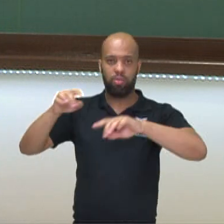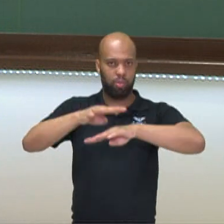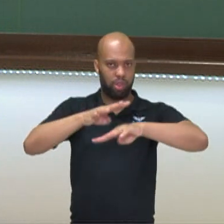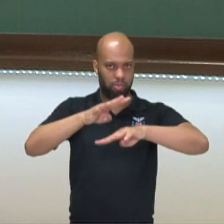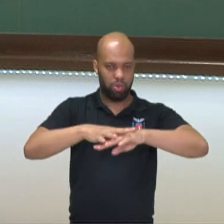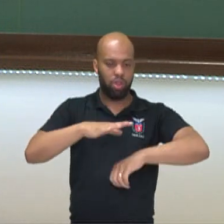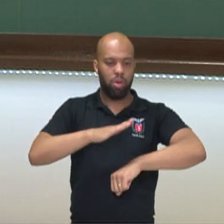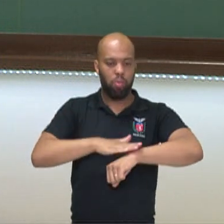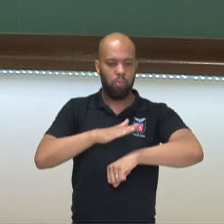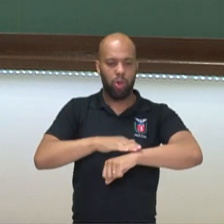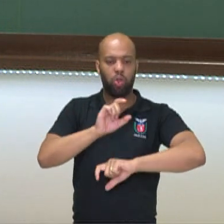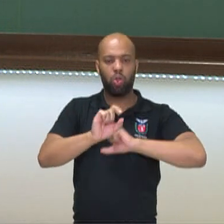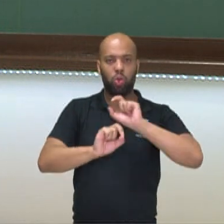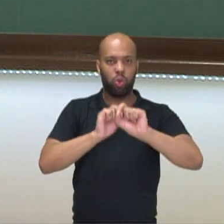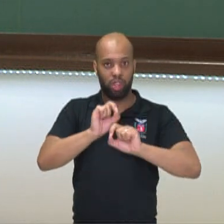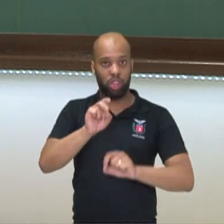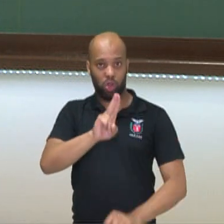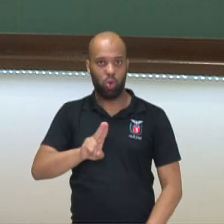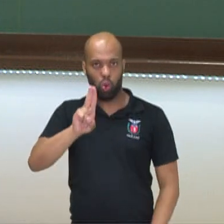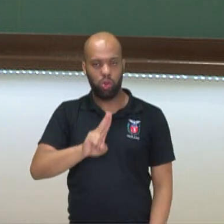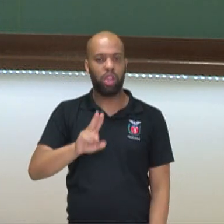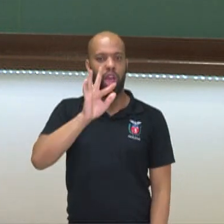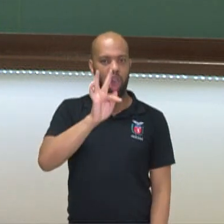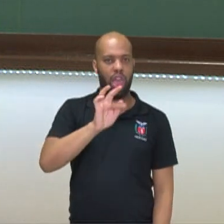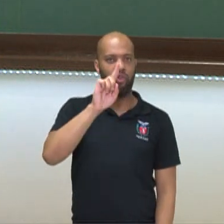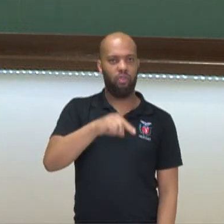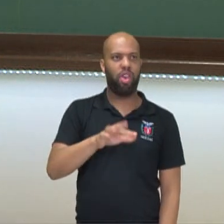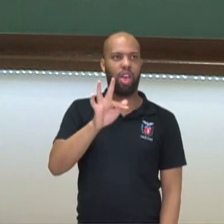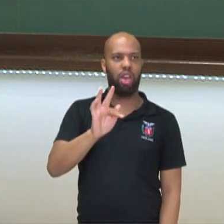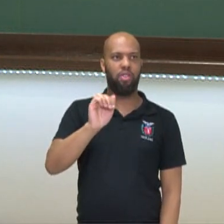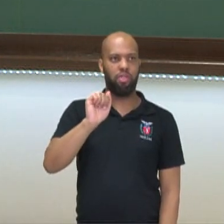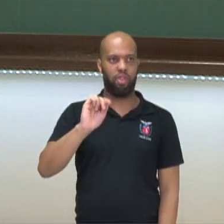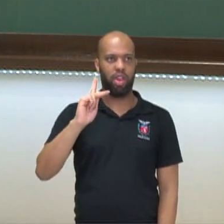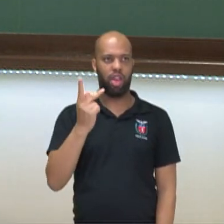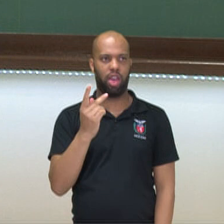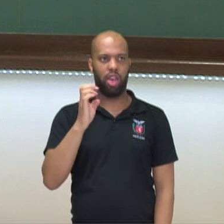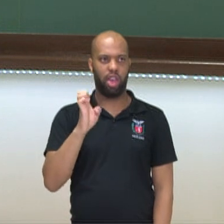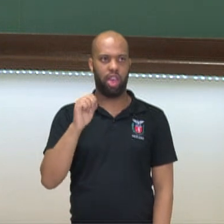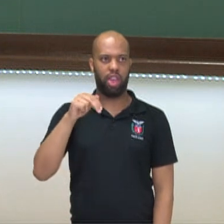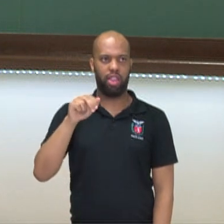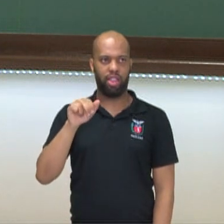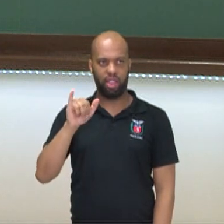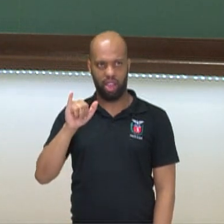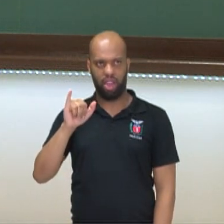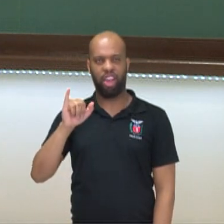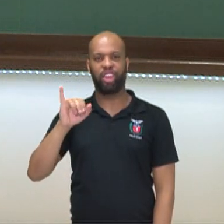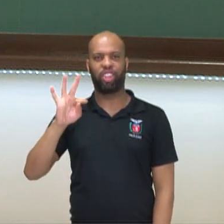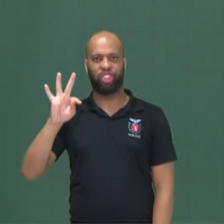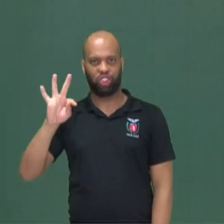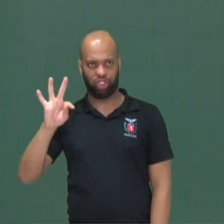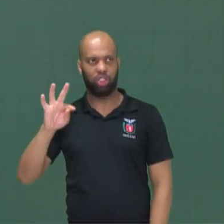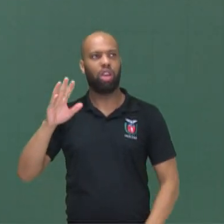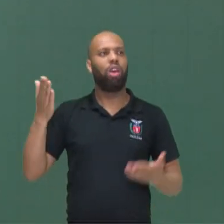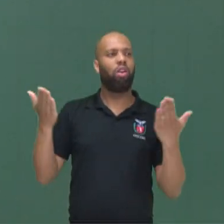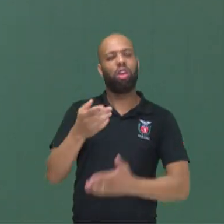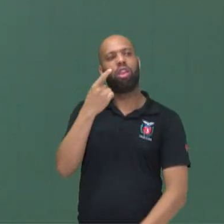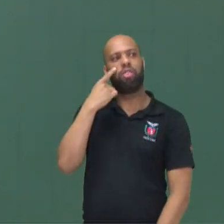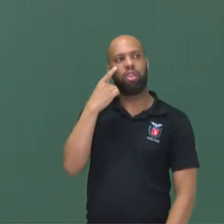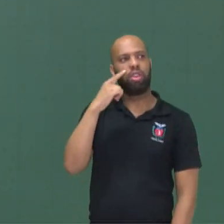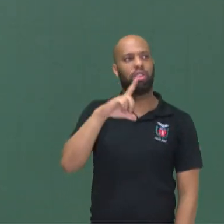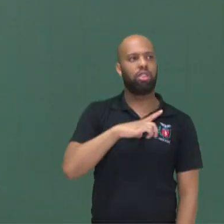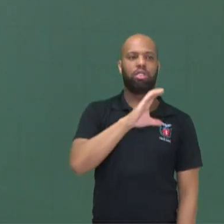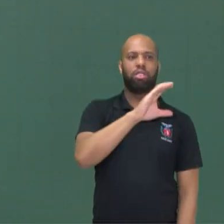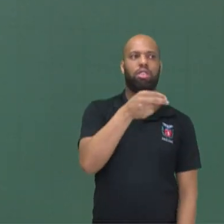eu uso um certo valor para o F, que é a temperatura em Fahrenheit. Então olha lá. Aqui eu fiz o quê? C